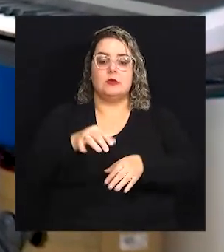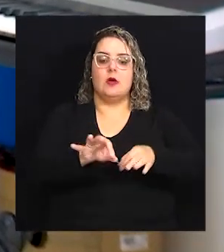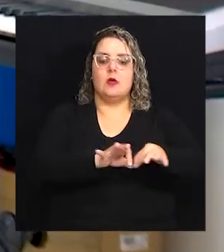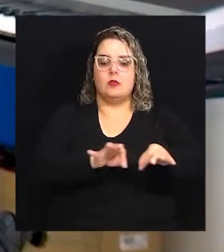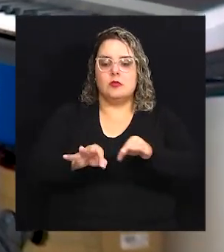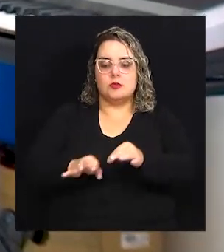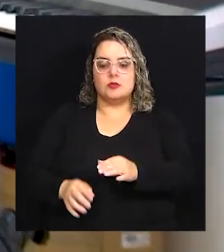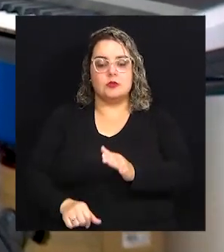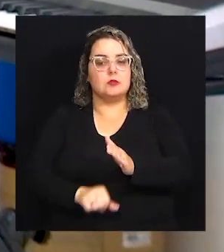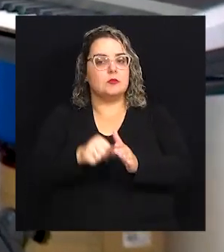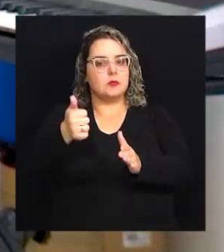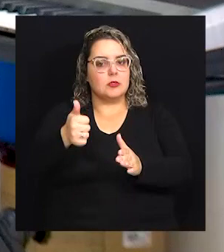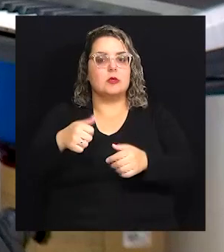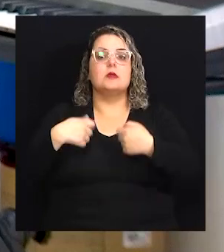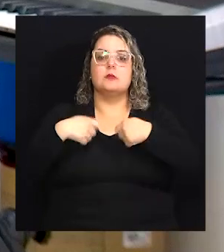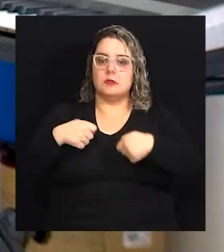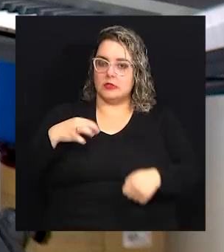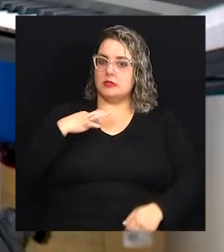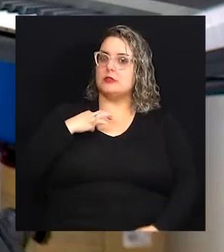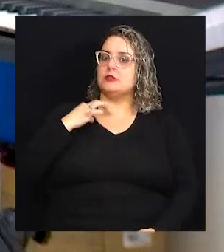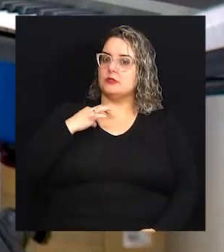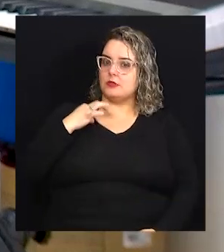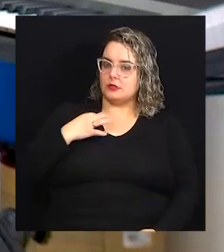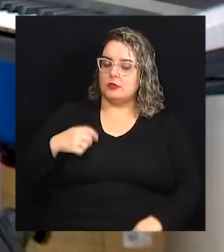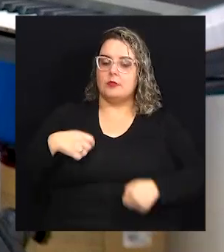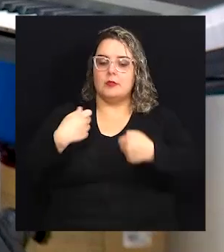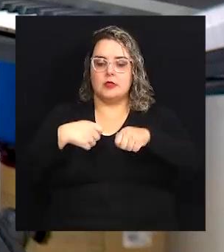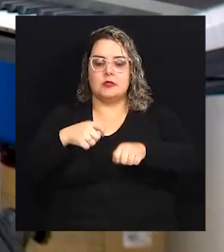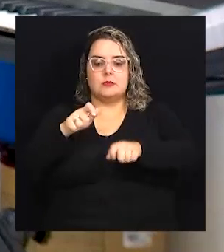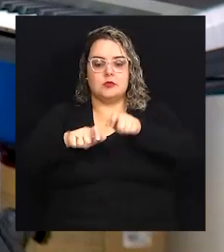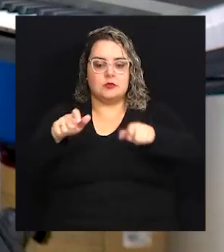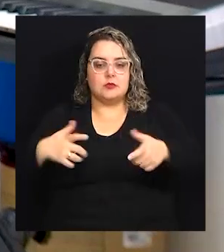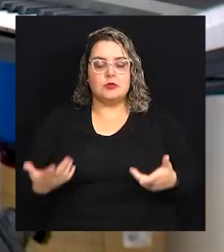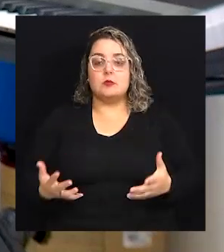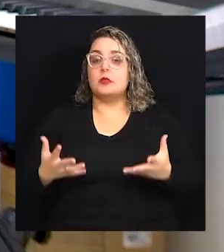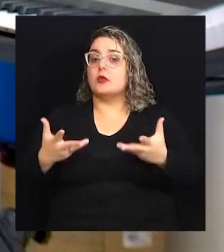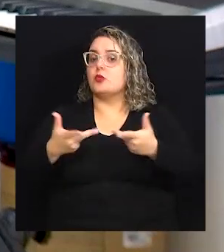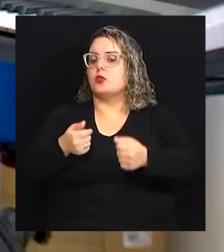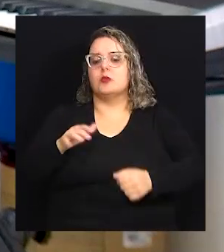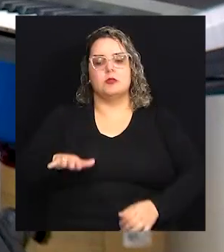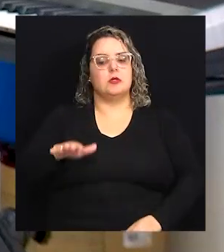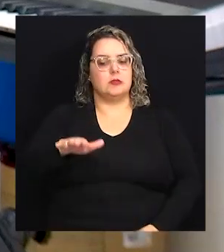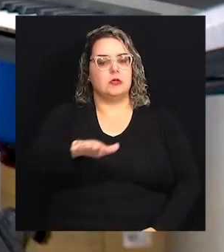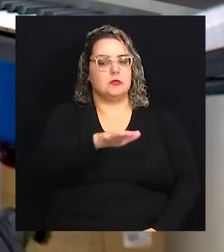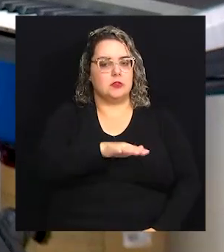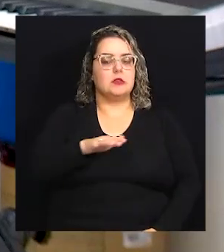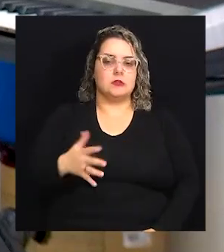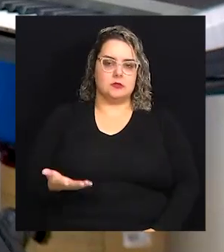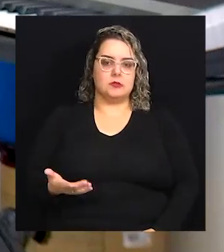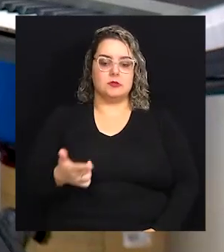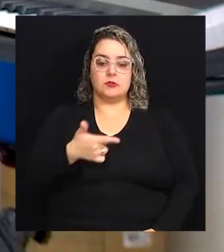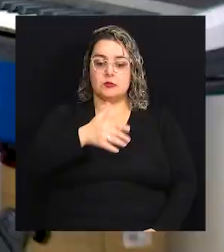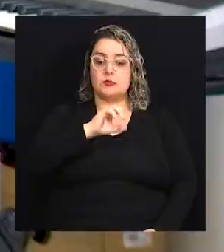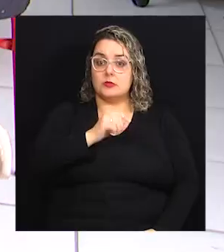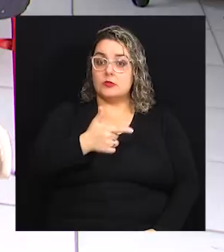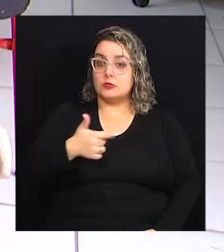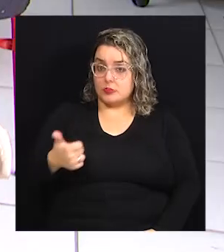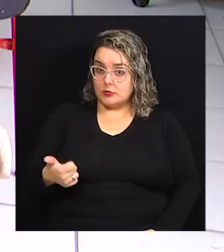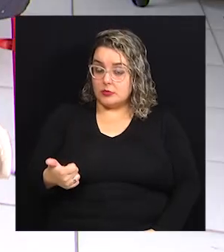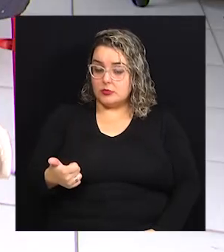e é um projeto piloto que precisa de voluntários. Nós precisamos de voluntários para todas as áreas.